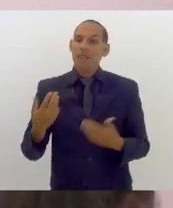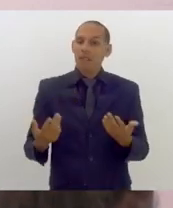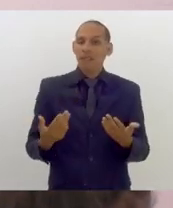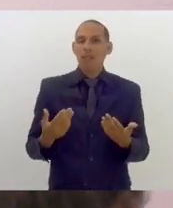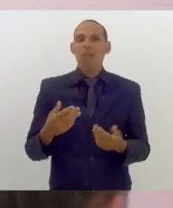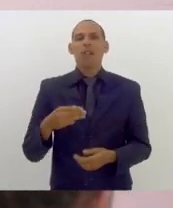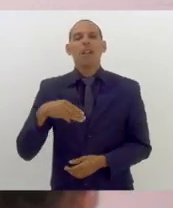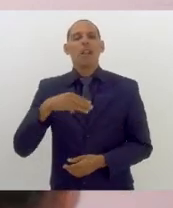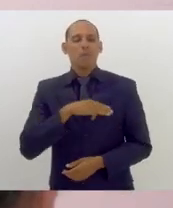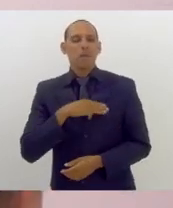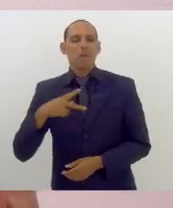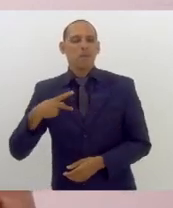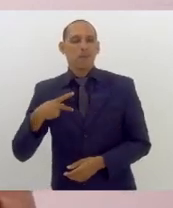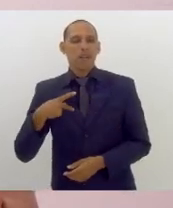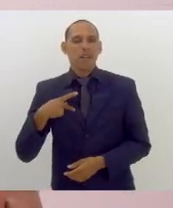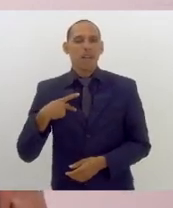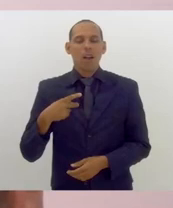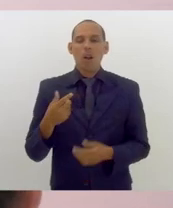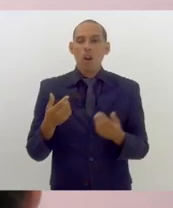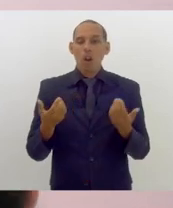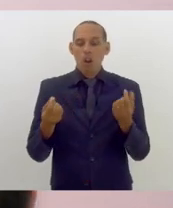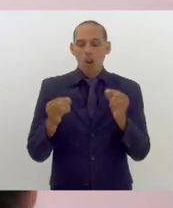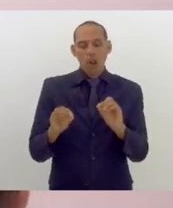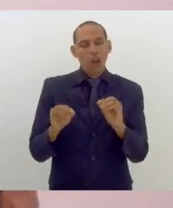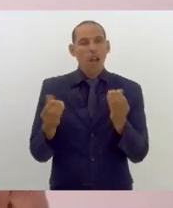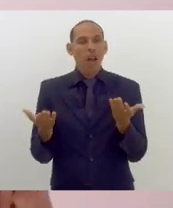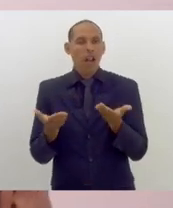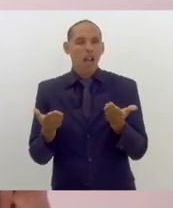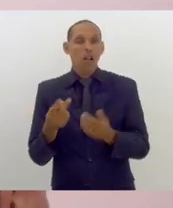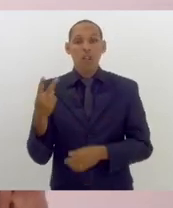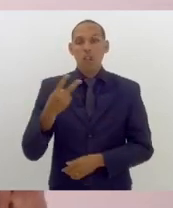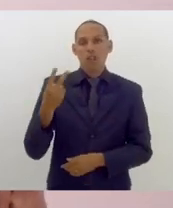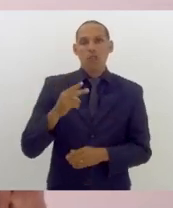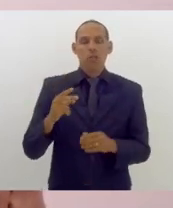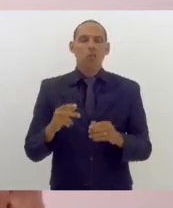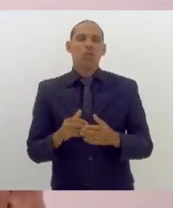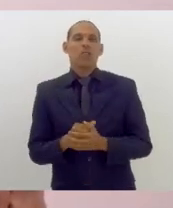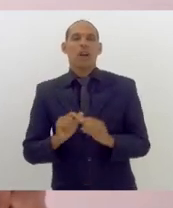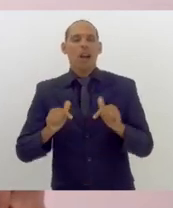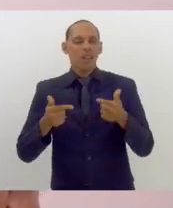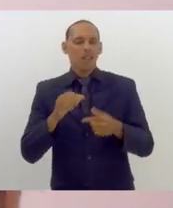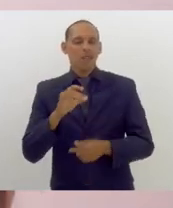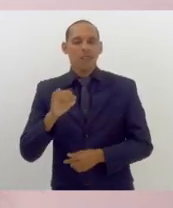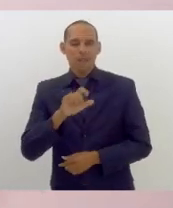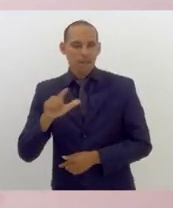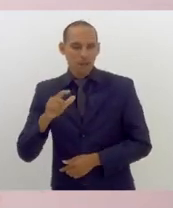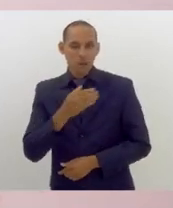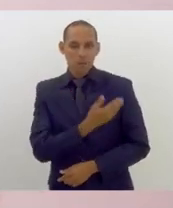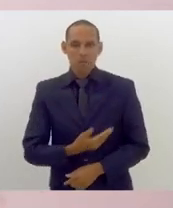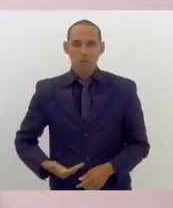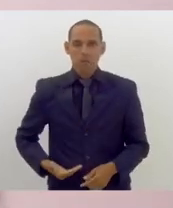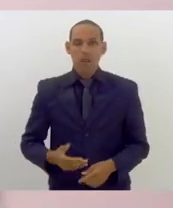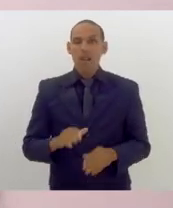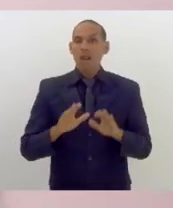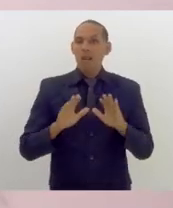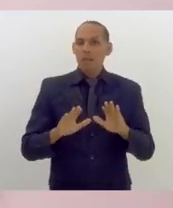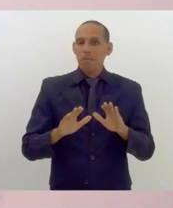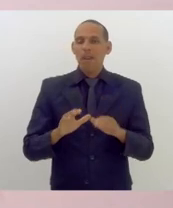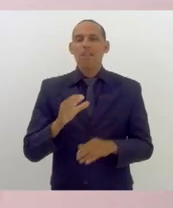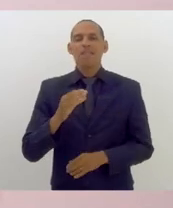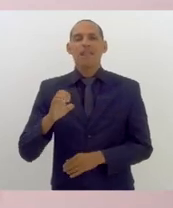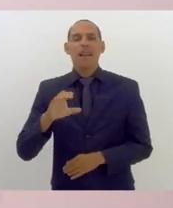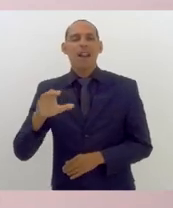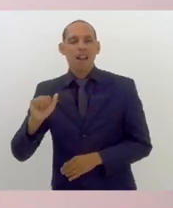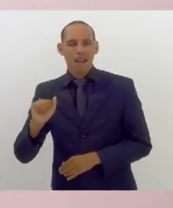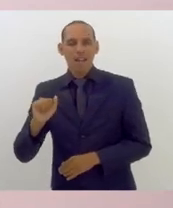pública nesta segunda ação civil pública na Rússia que a comissão Estadual de Controle Ambiental seca